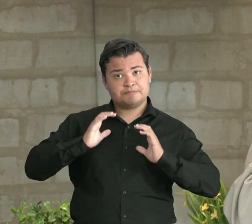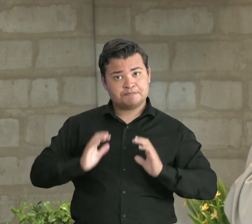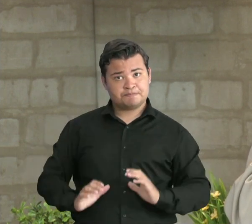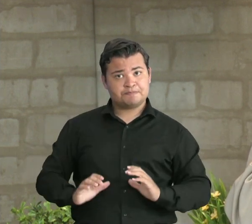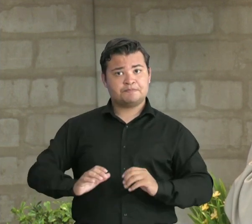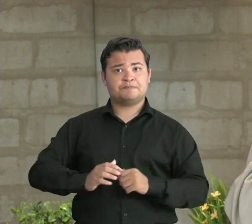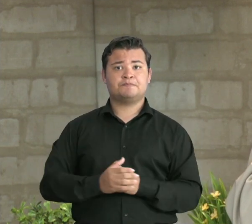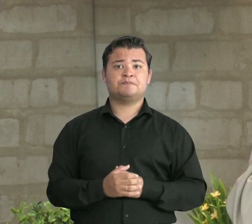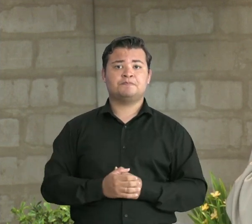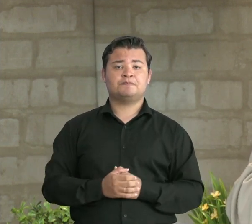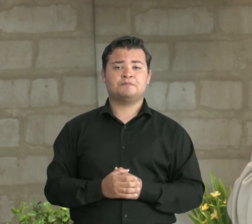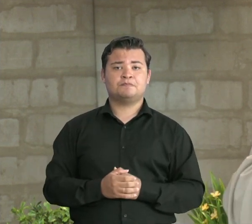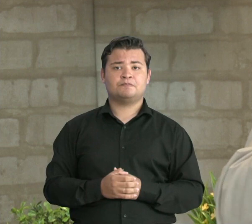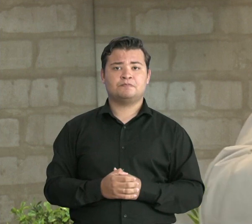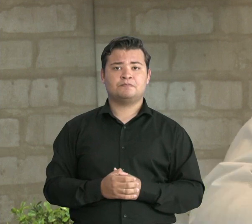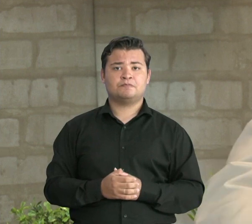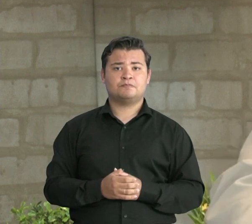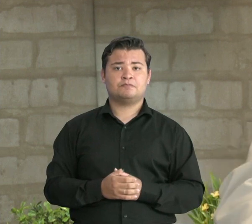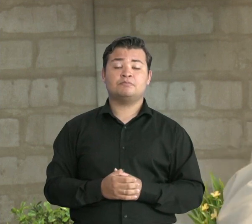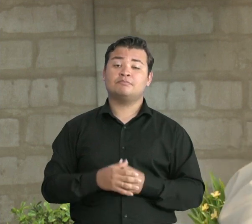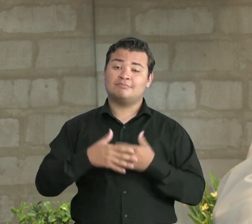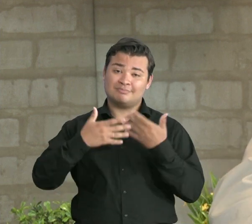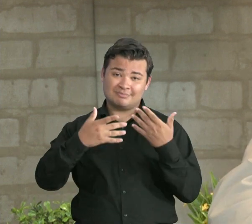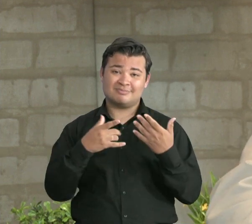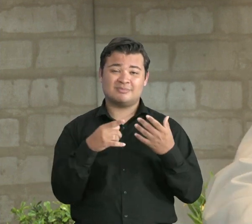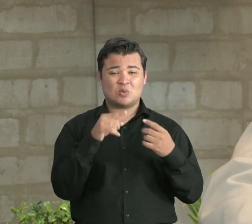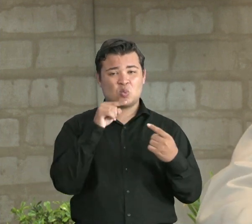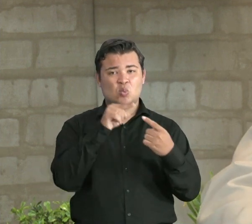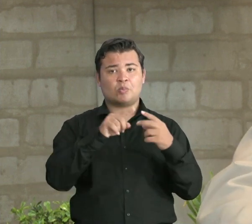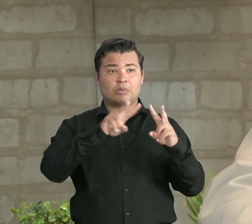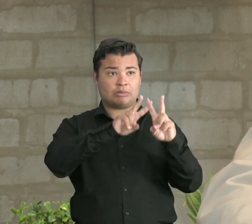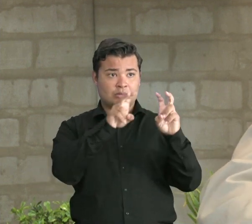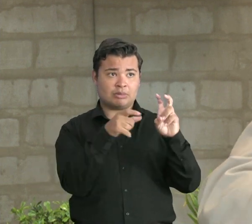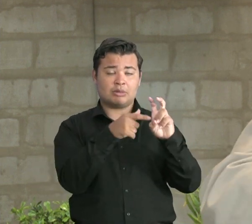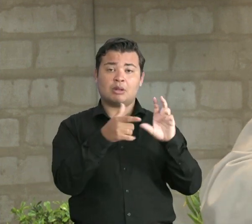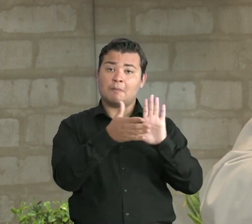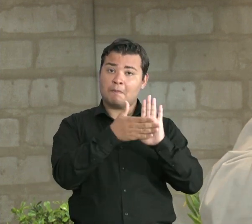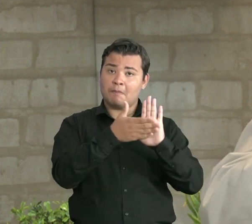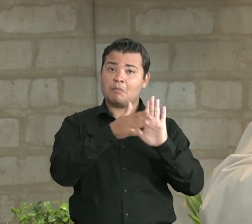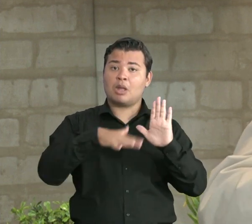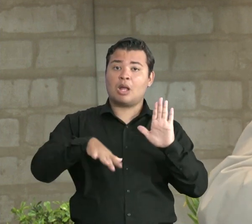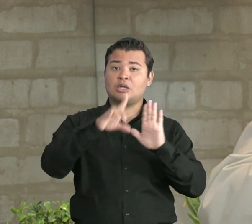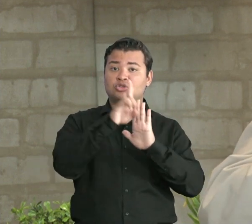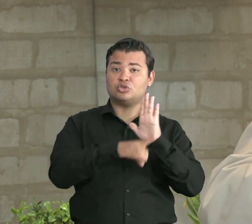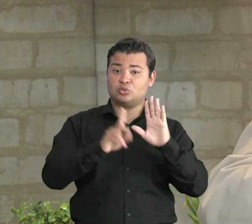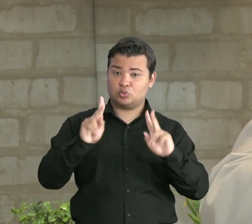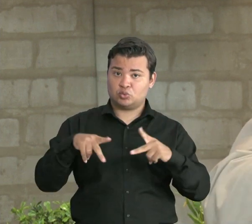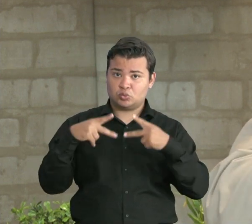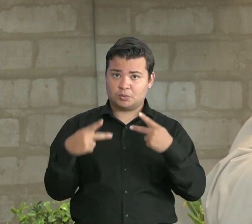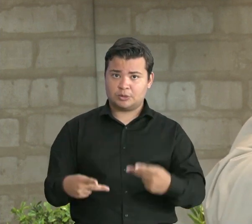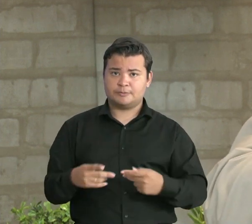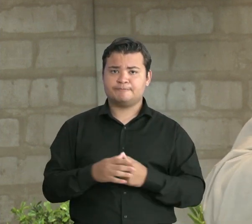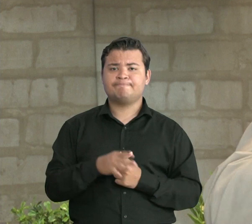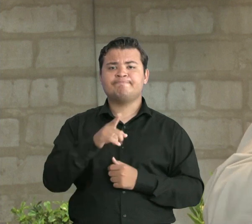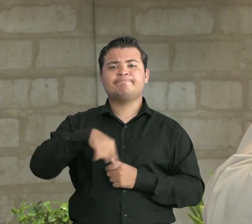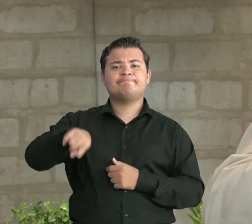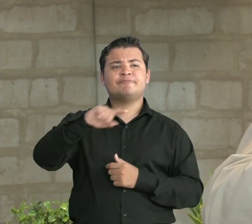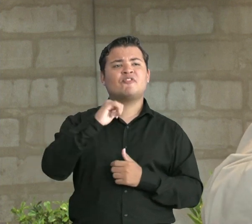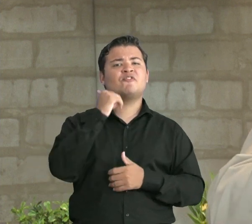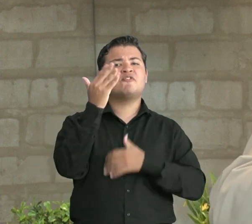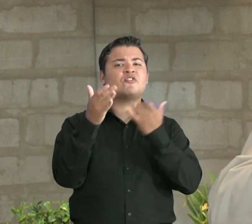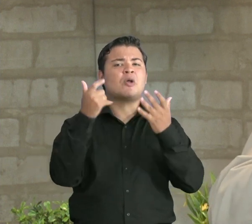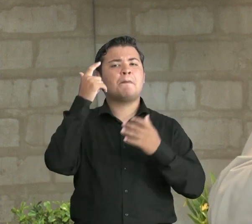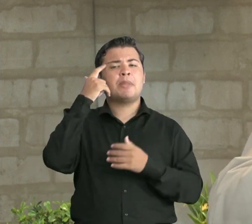falando dessa pauta em direitos humanos. para o senso comum, falar de direitos humanos seria